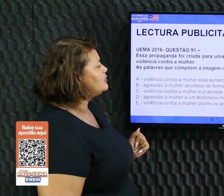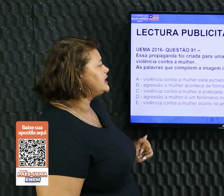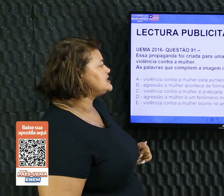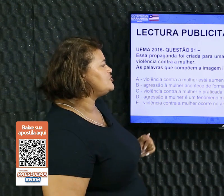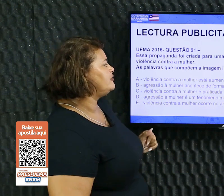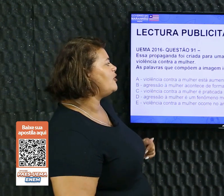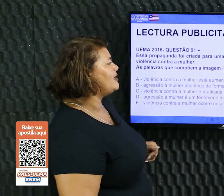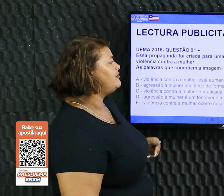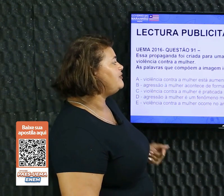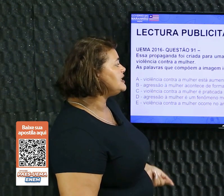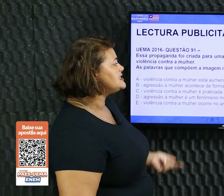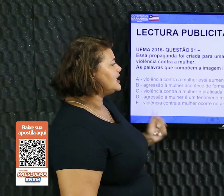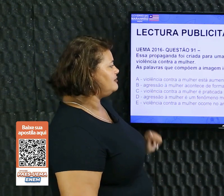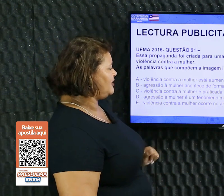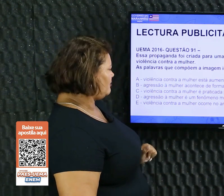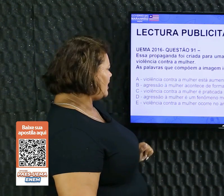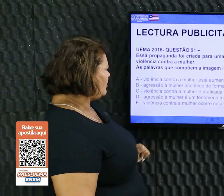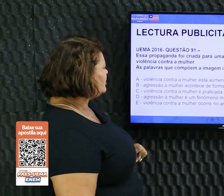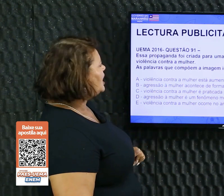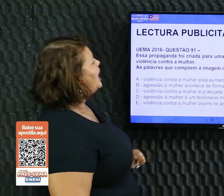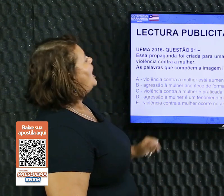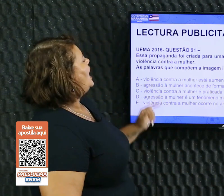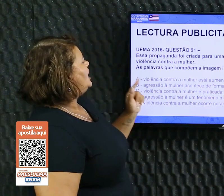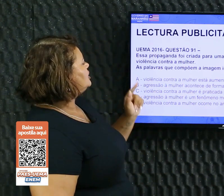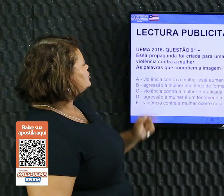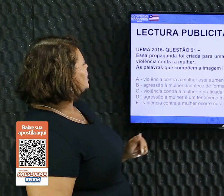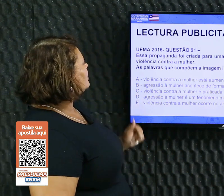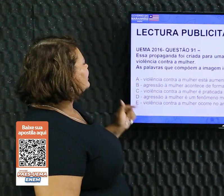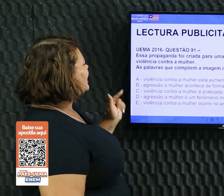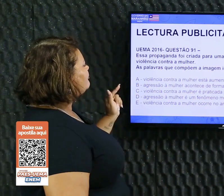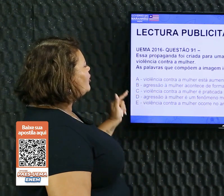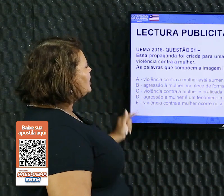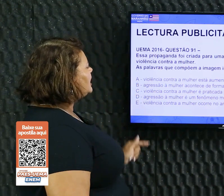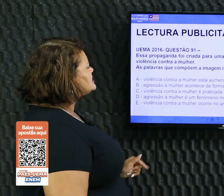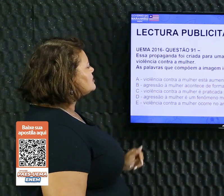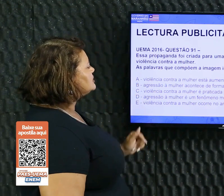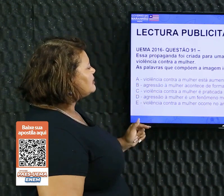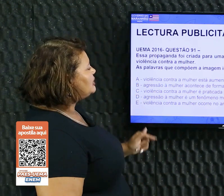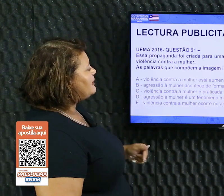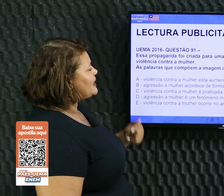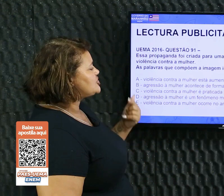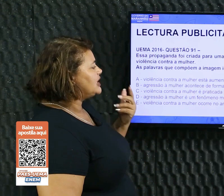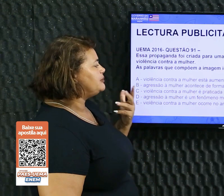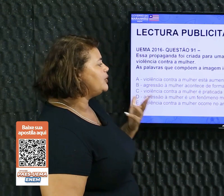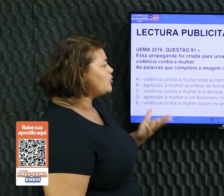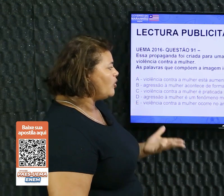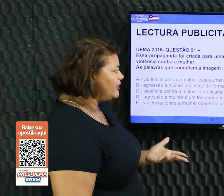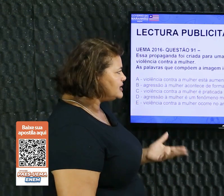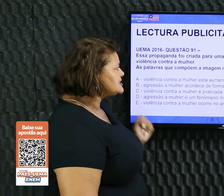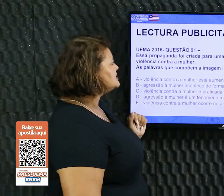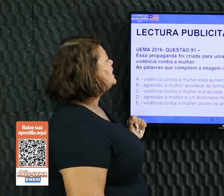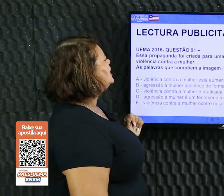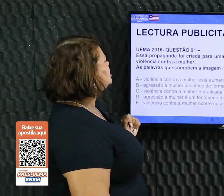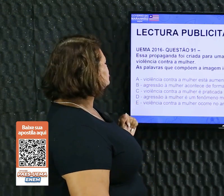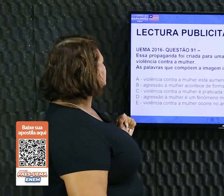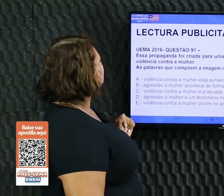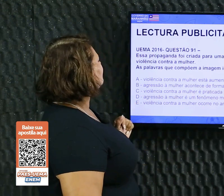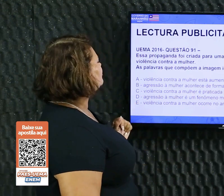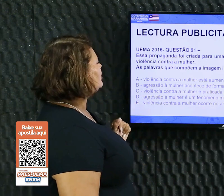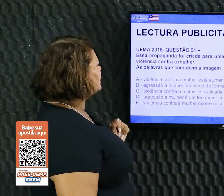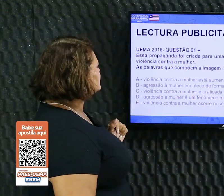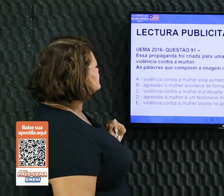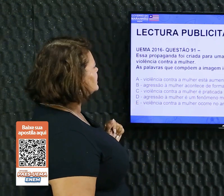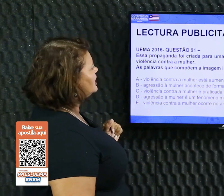mulher acontece de forma física e verbal, indicam que a violência contra a mulher é praticada por homens,